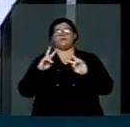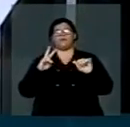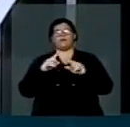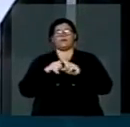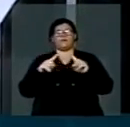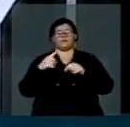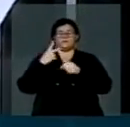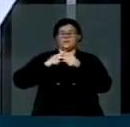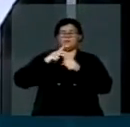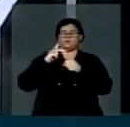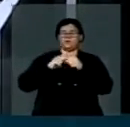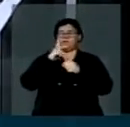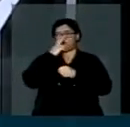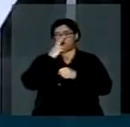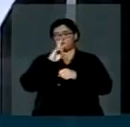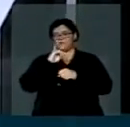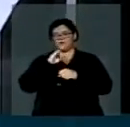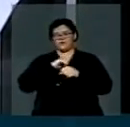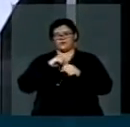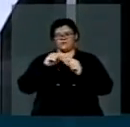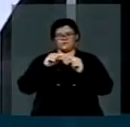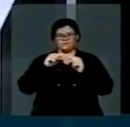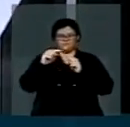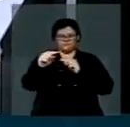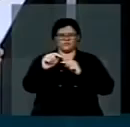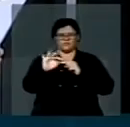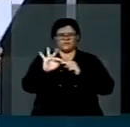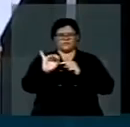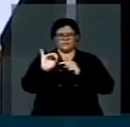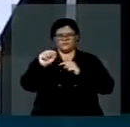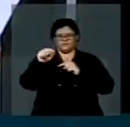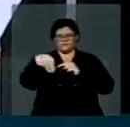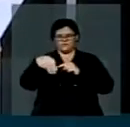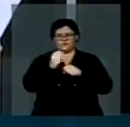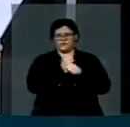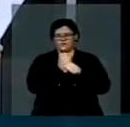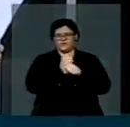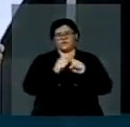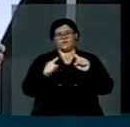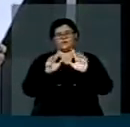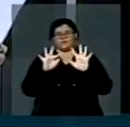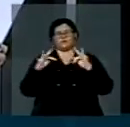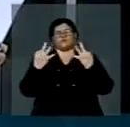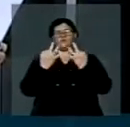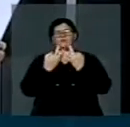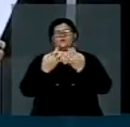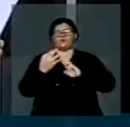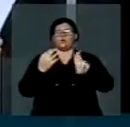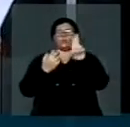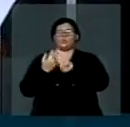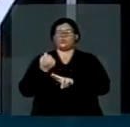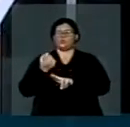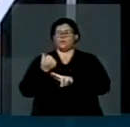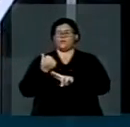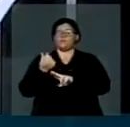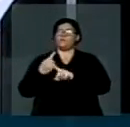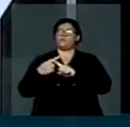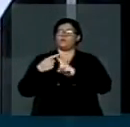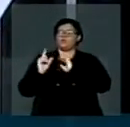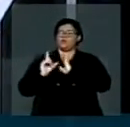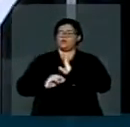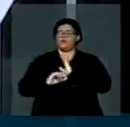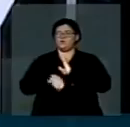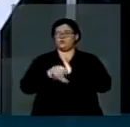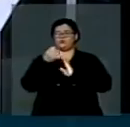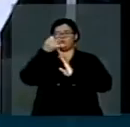somente frutifiquem mais para o fim do ano. Como o consumo das famílias está em queda, em parte devido à elevação das taxas de juros